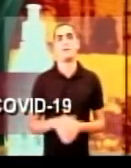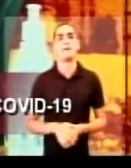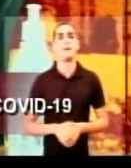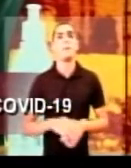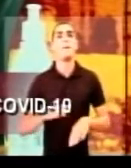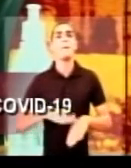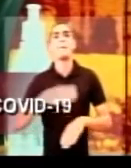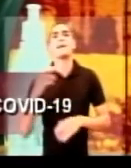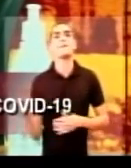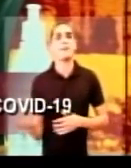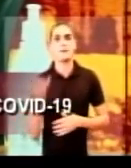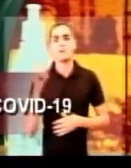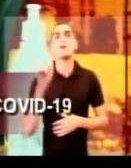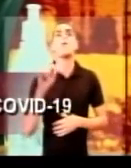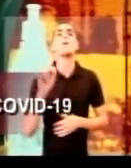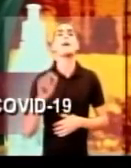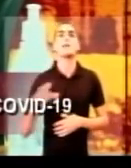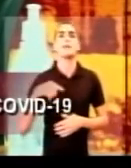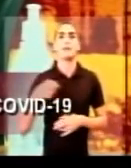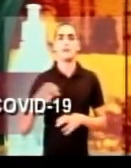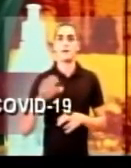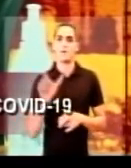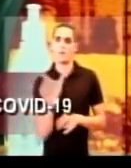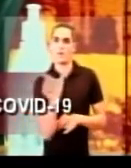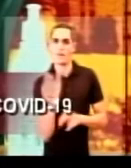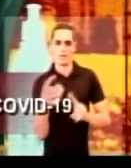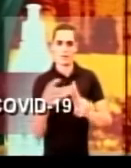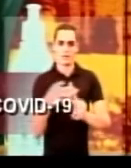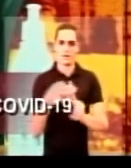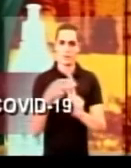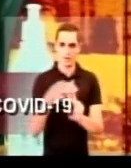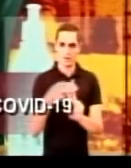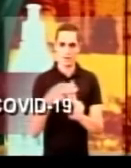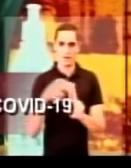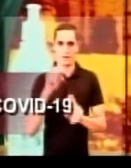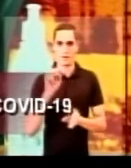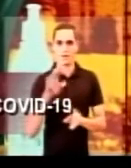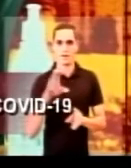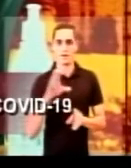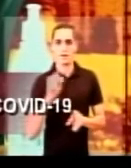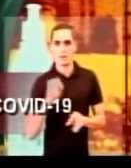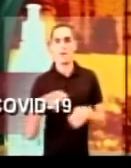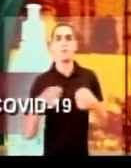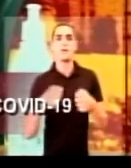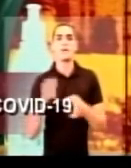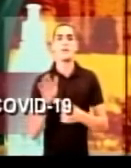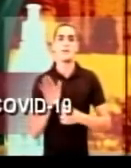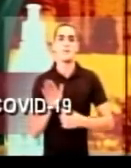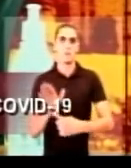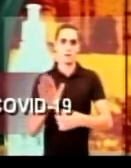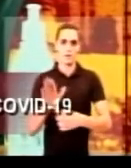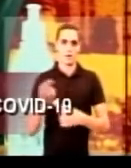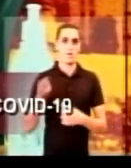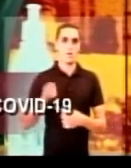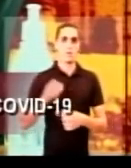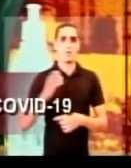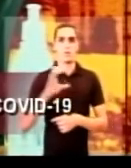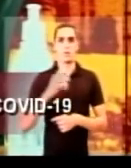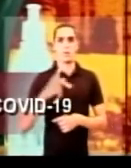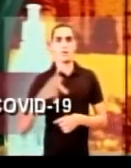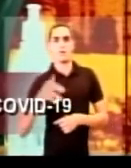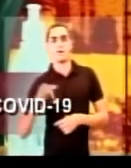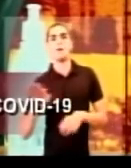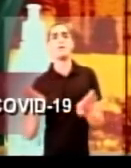cartão nacional de saúde e apresentem no momento da vacinação o número do CPF, que já vai estar na base de dados